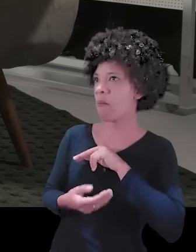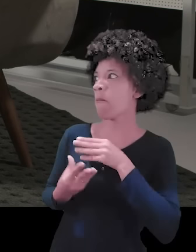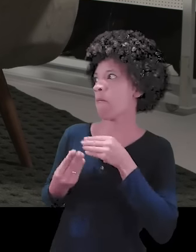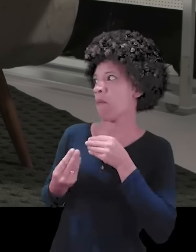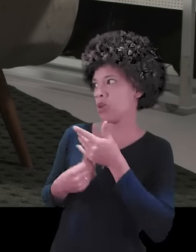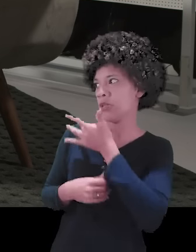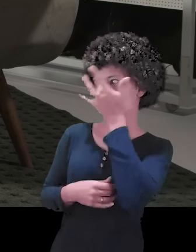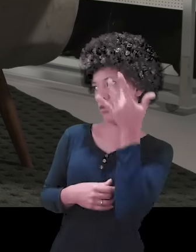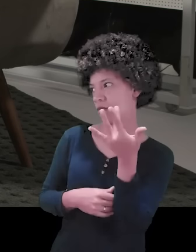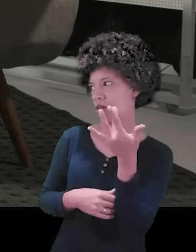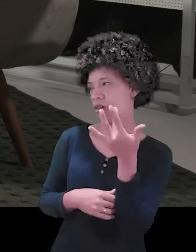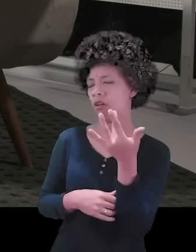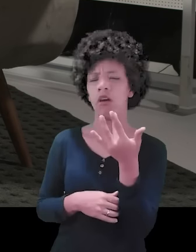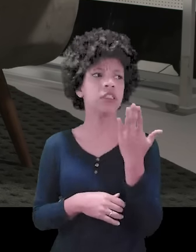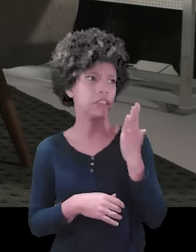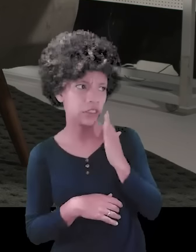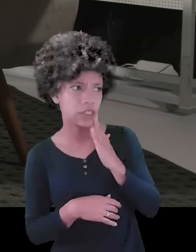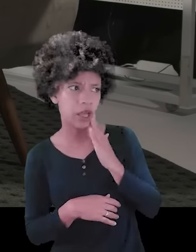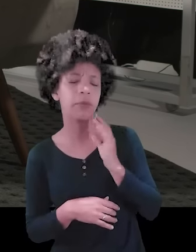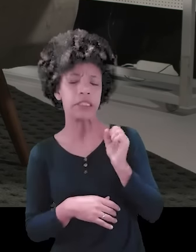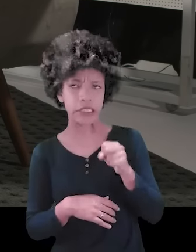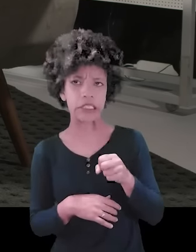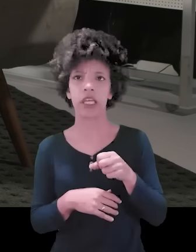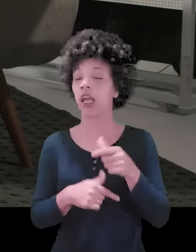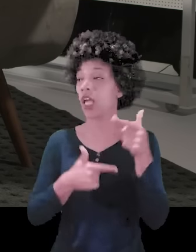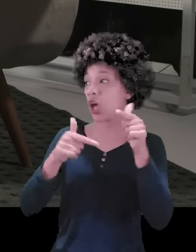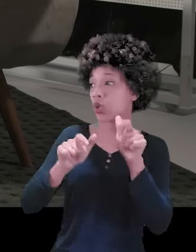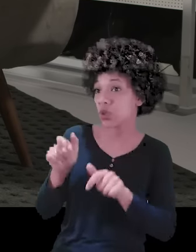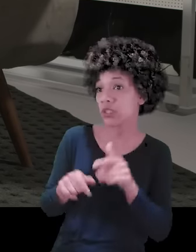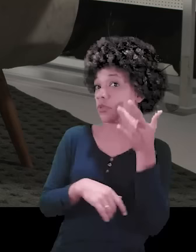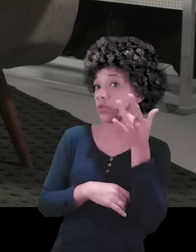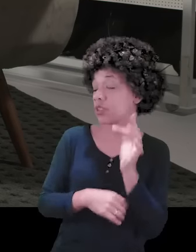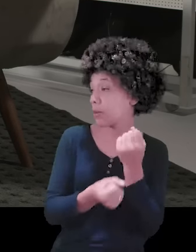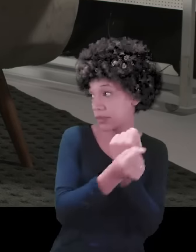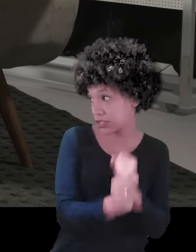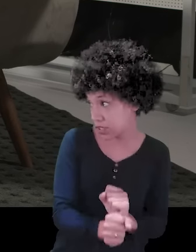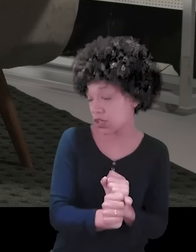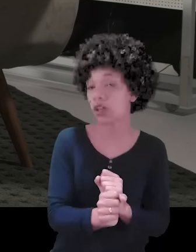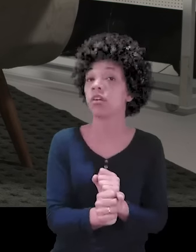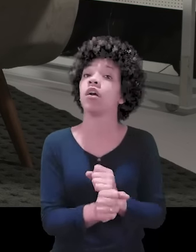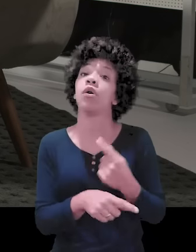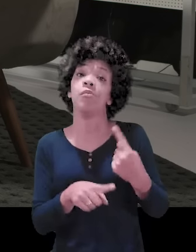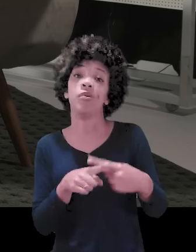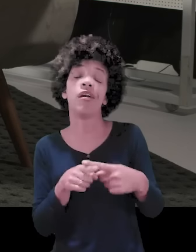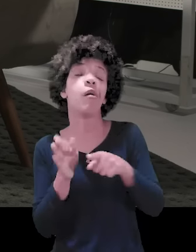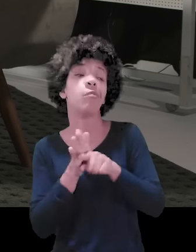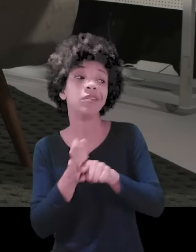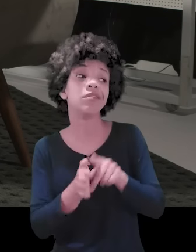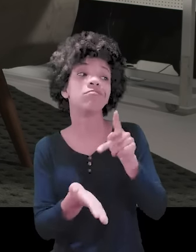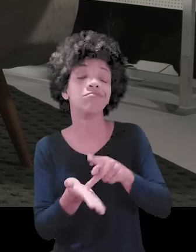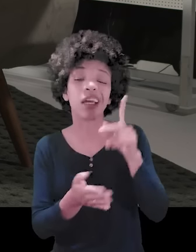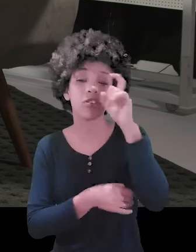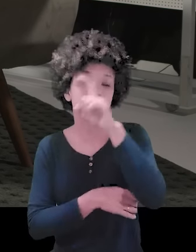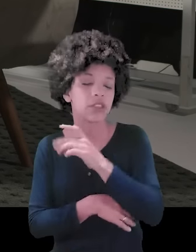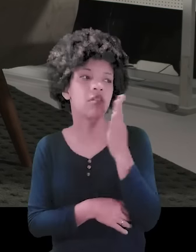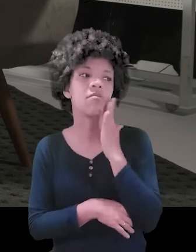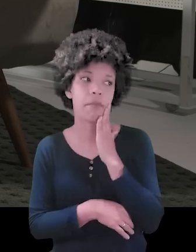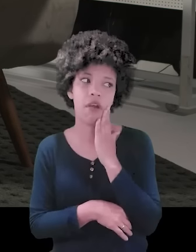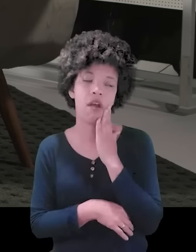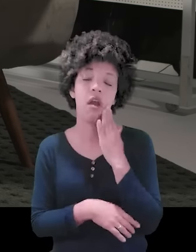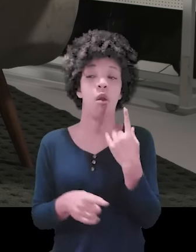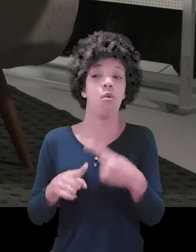isso sabido né sabe fora a galera que nem sabe que está sendo escravizado e não percebe um dado realmente complicado de